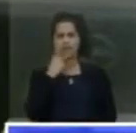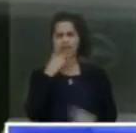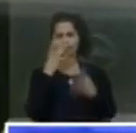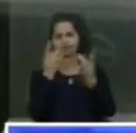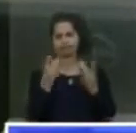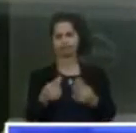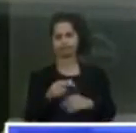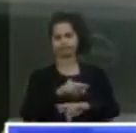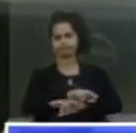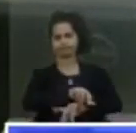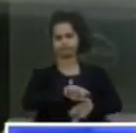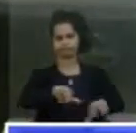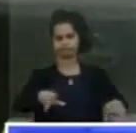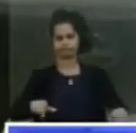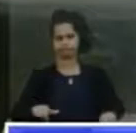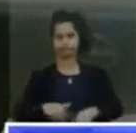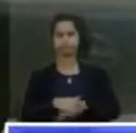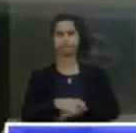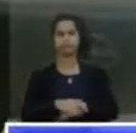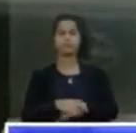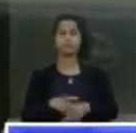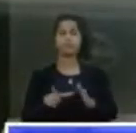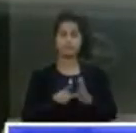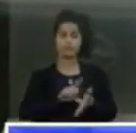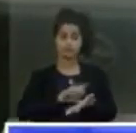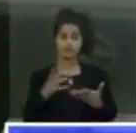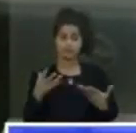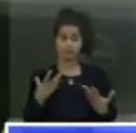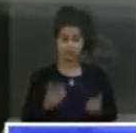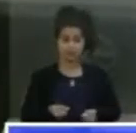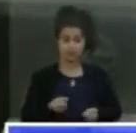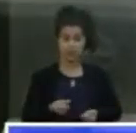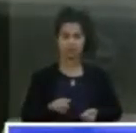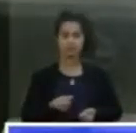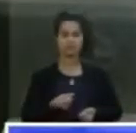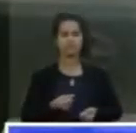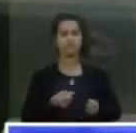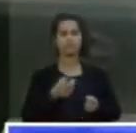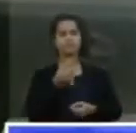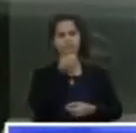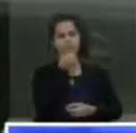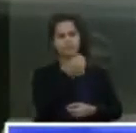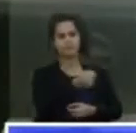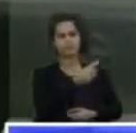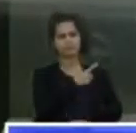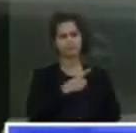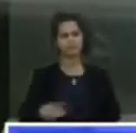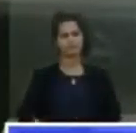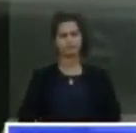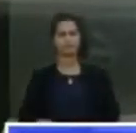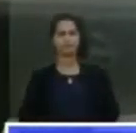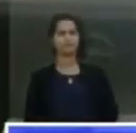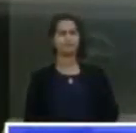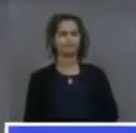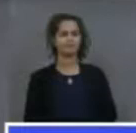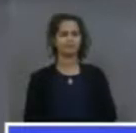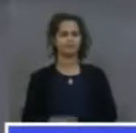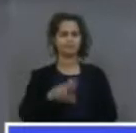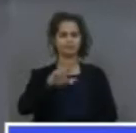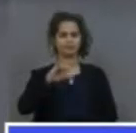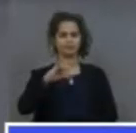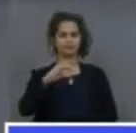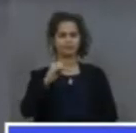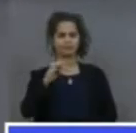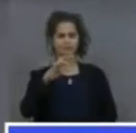afirmações. Antes de submeter à apreciação do plenário, eu passo a palavra ao deputado Ricardo